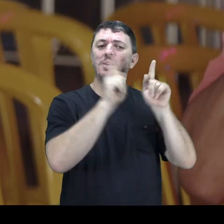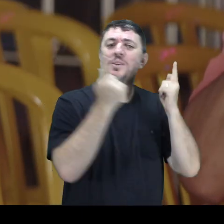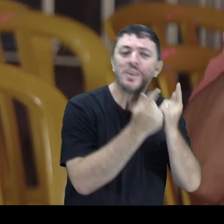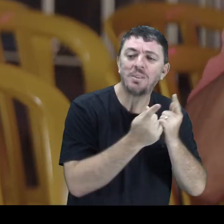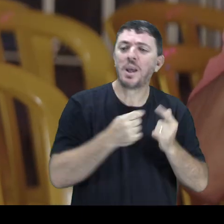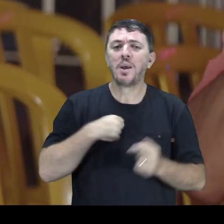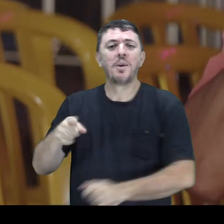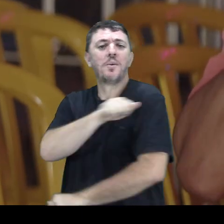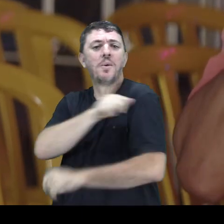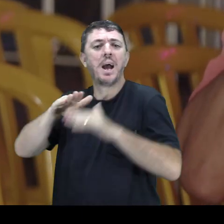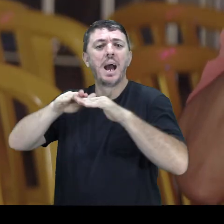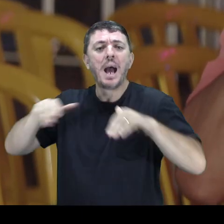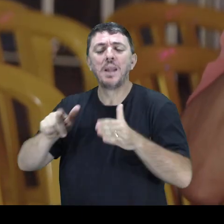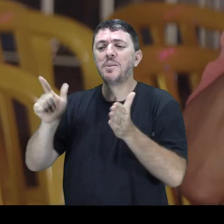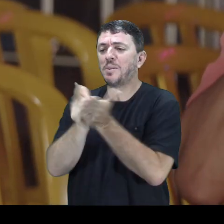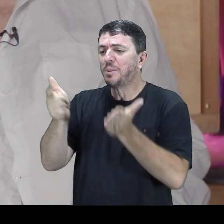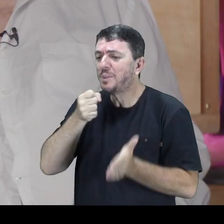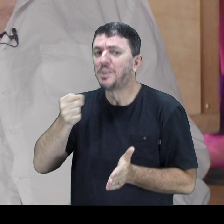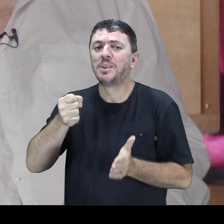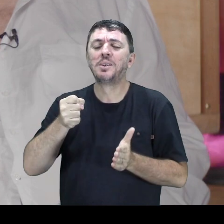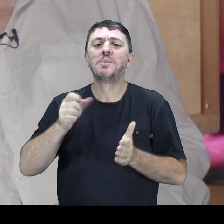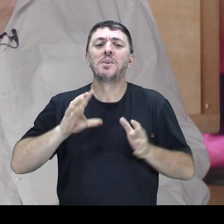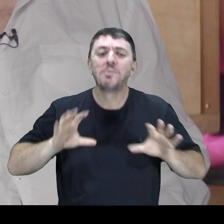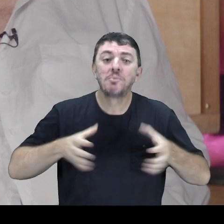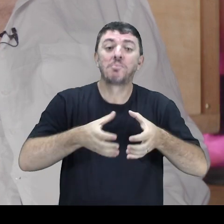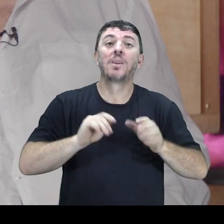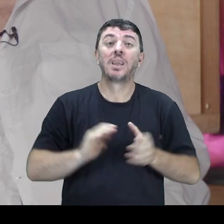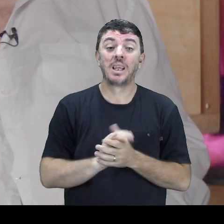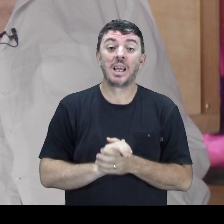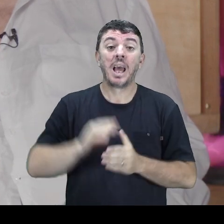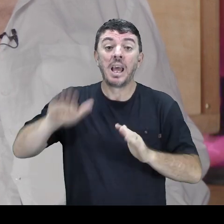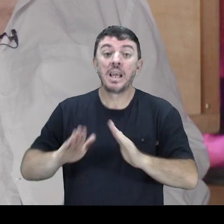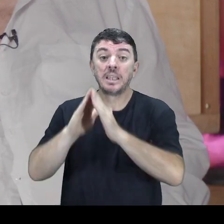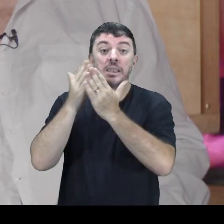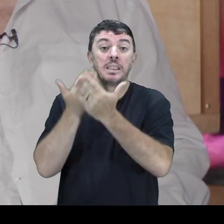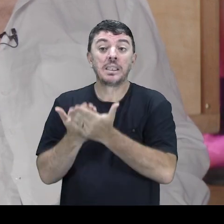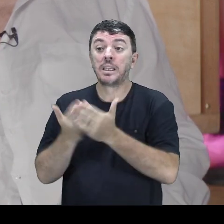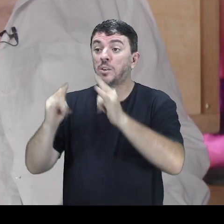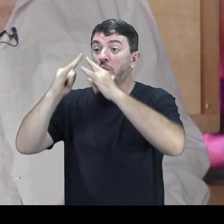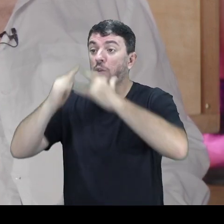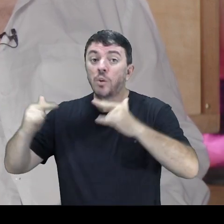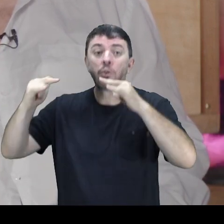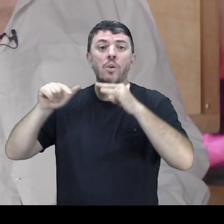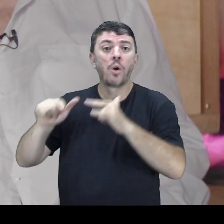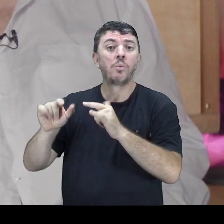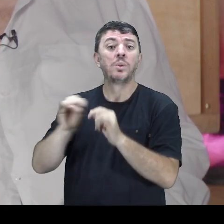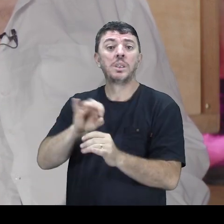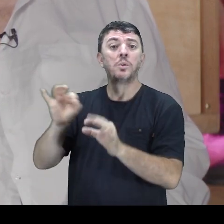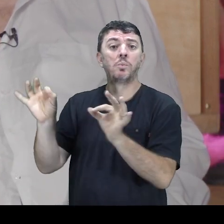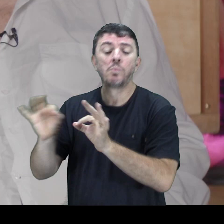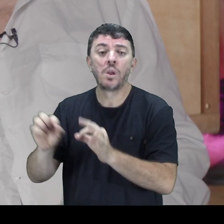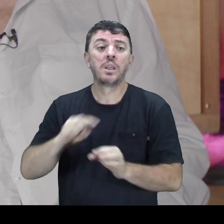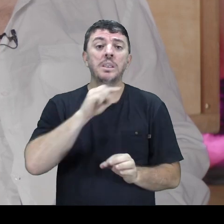uma geração que eu acho que se formou ali. Sem o Circo Escola Picadeiro, sem o Zé Wilson ter empreendido essa aventura da escola